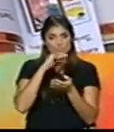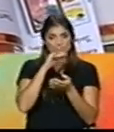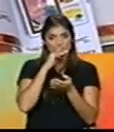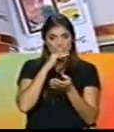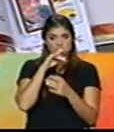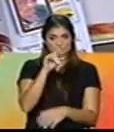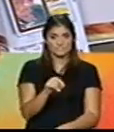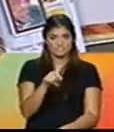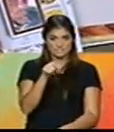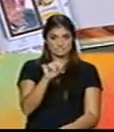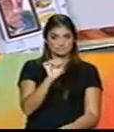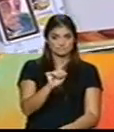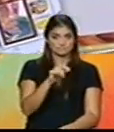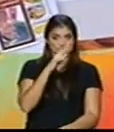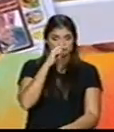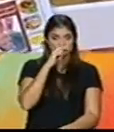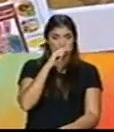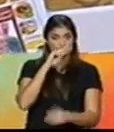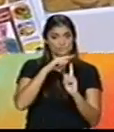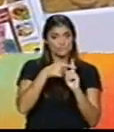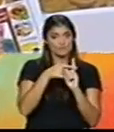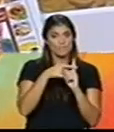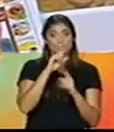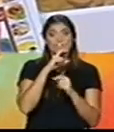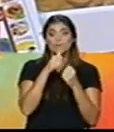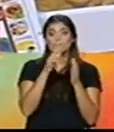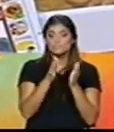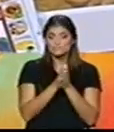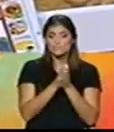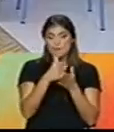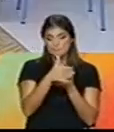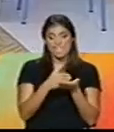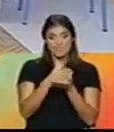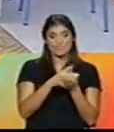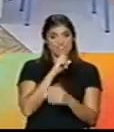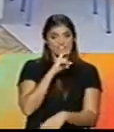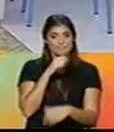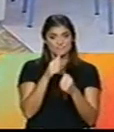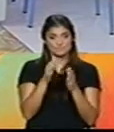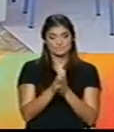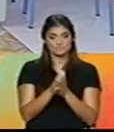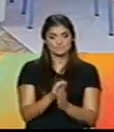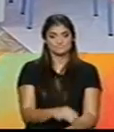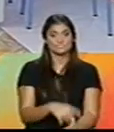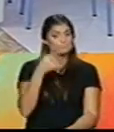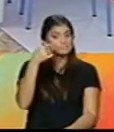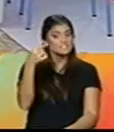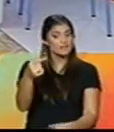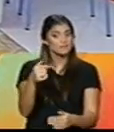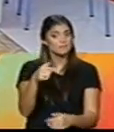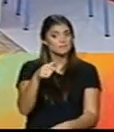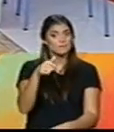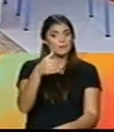as estações do ano, temos um especial para todos, aí a meio. Especial para todos? Sim, especial para todos.